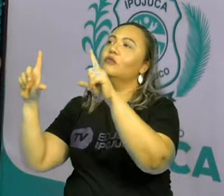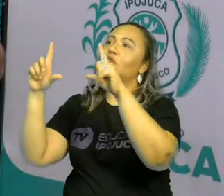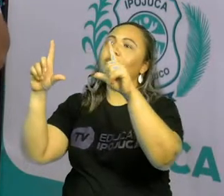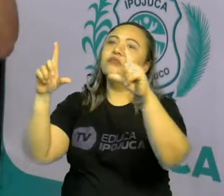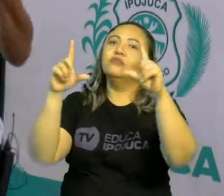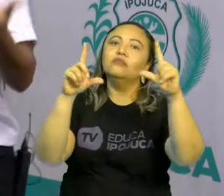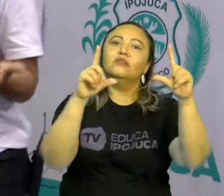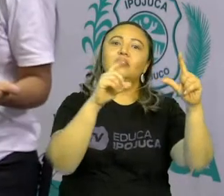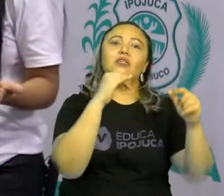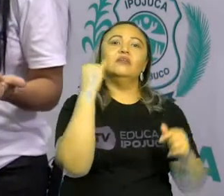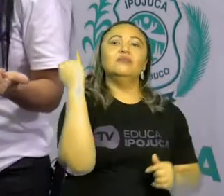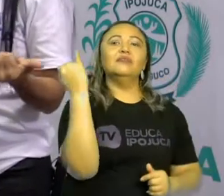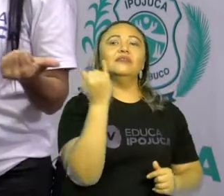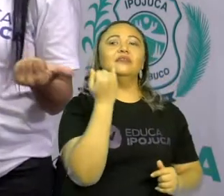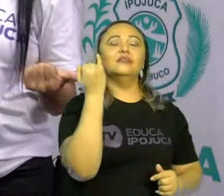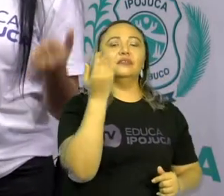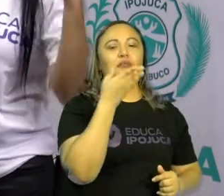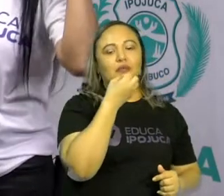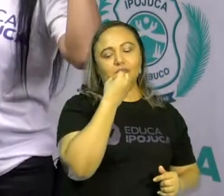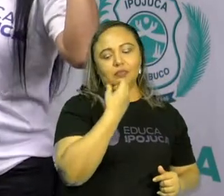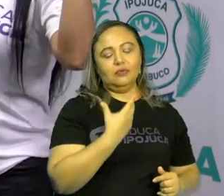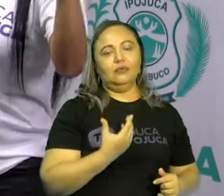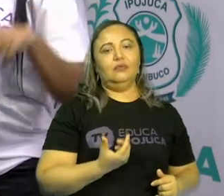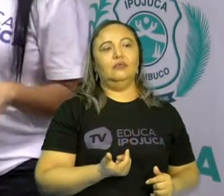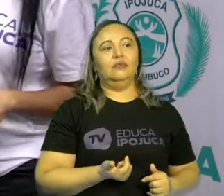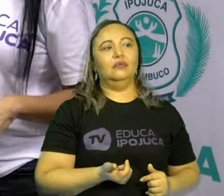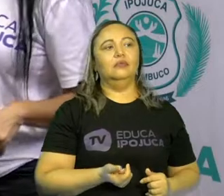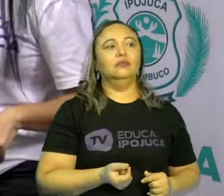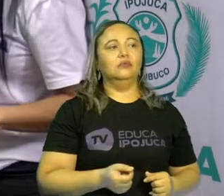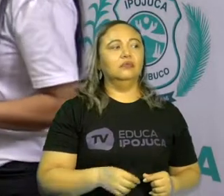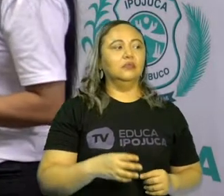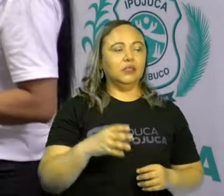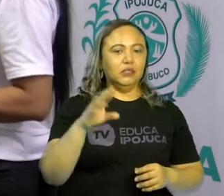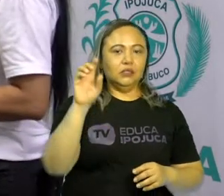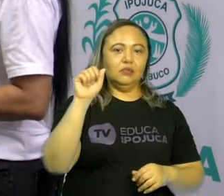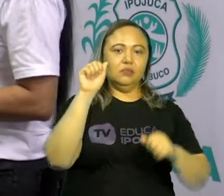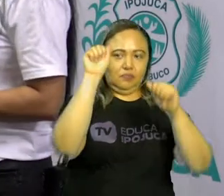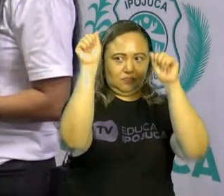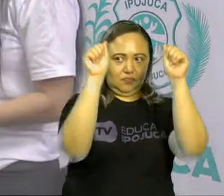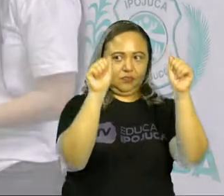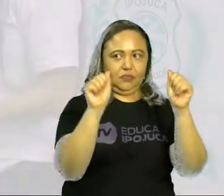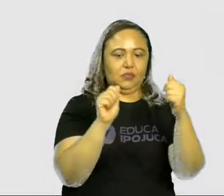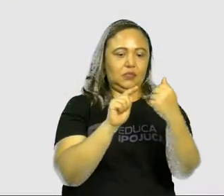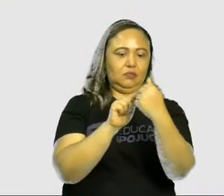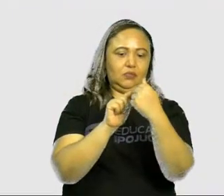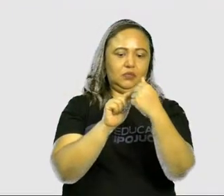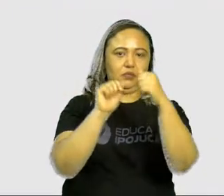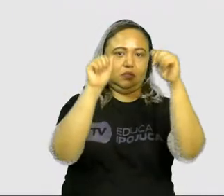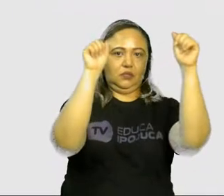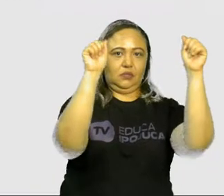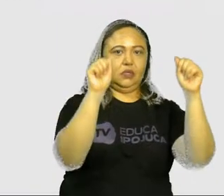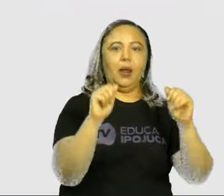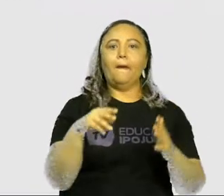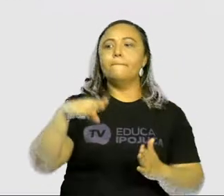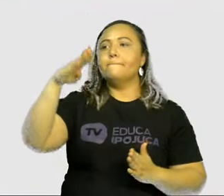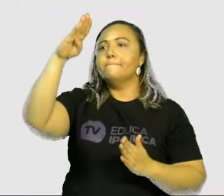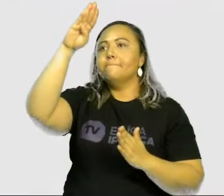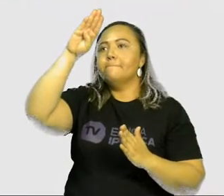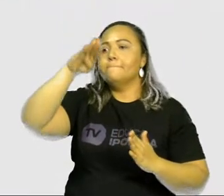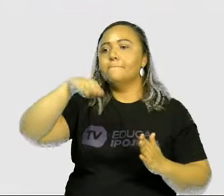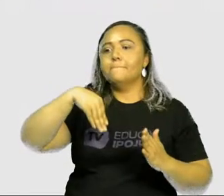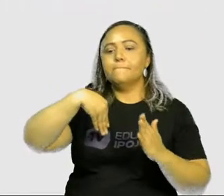exposição vamos ter um olhar sua fotografia e é uma árvore as pinturas